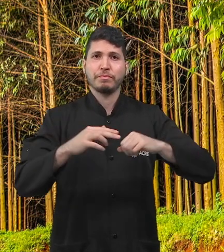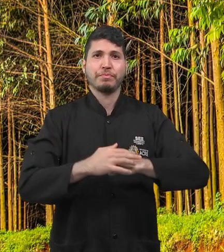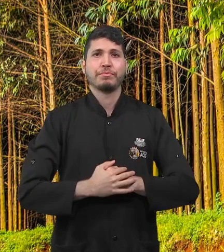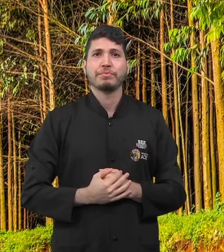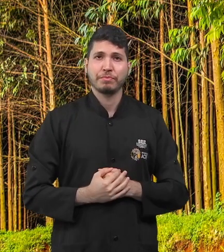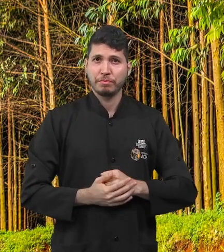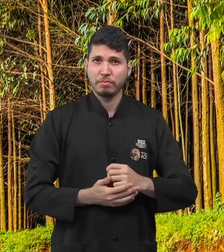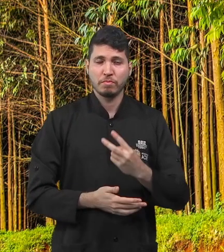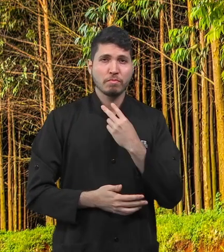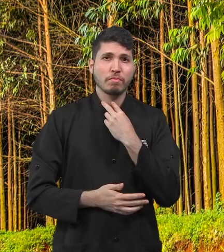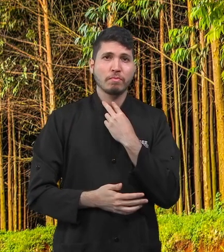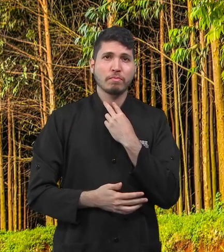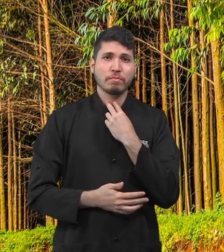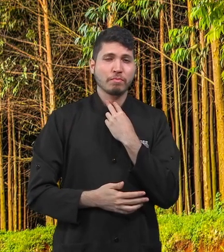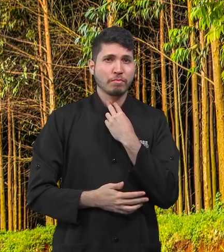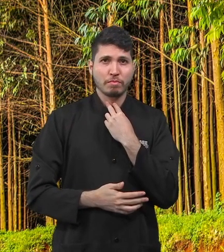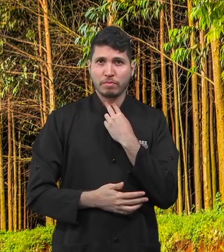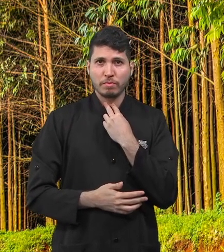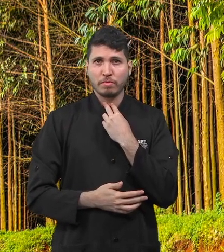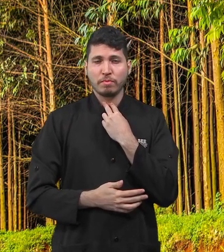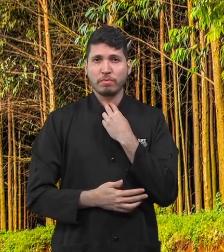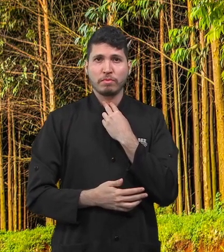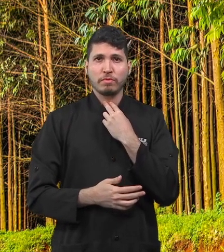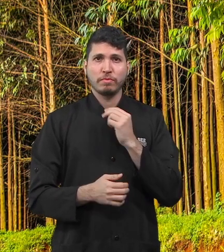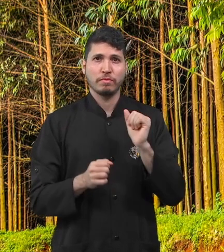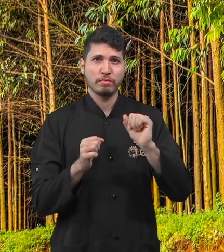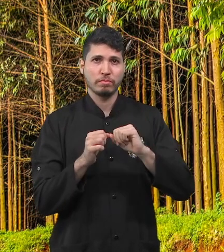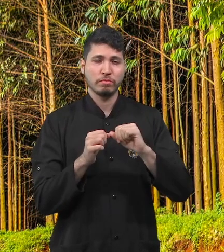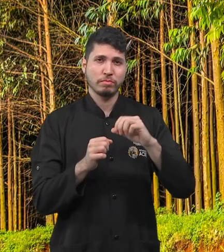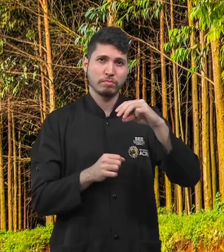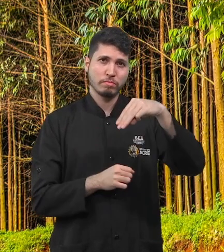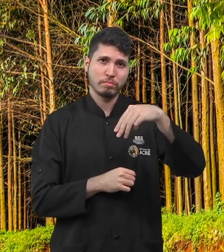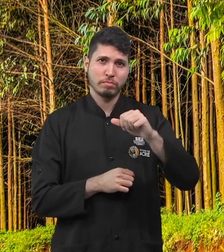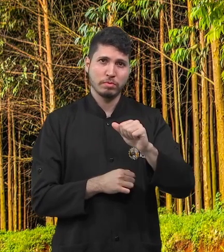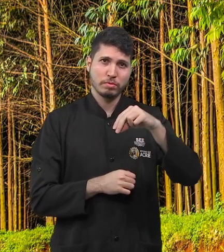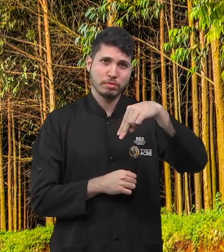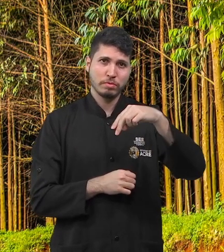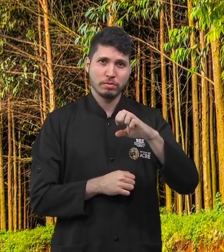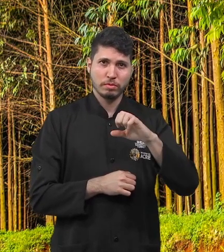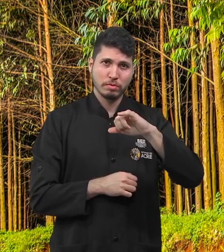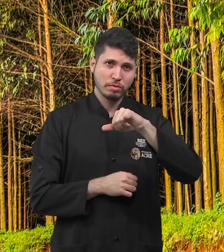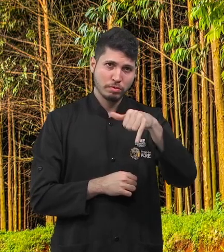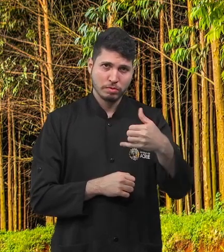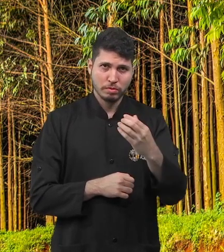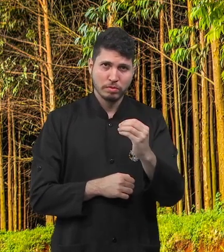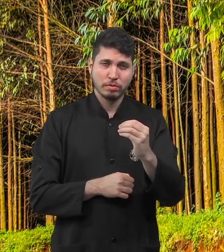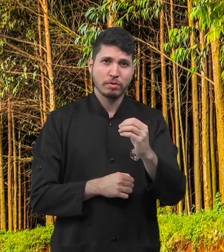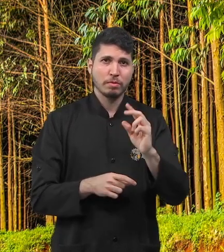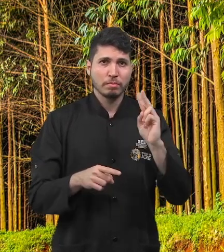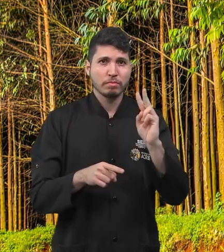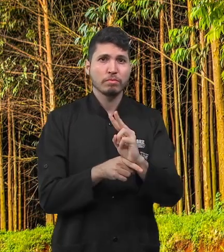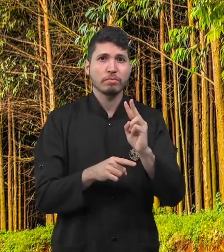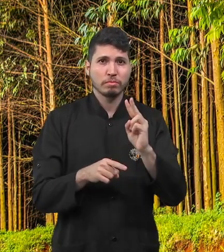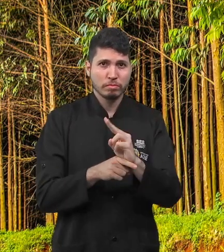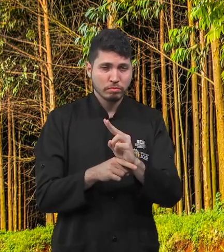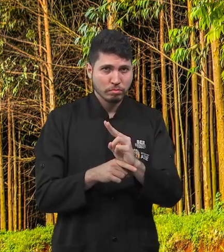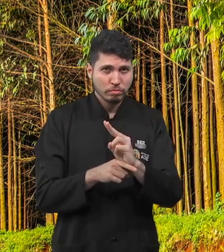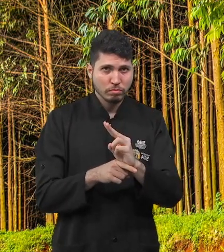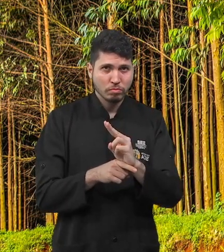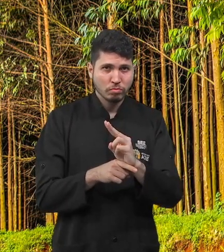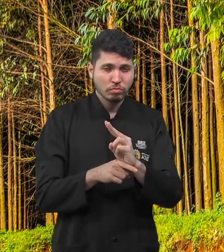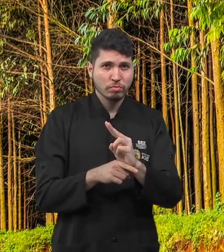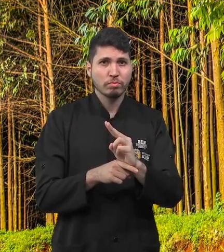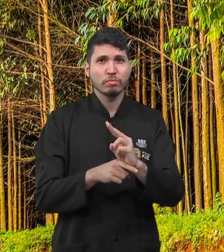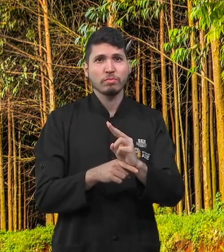não pode fazer manejo florestal nela, preservação permanente. E as